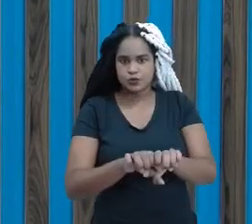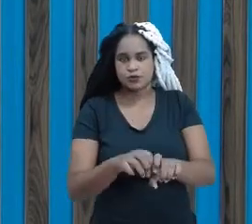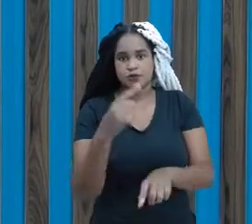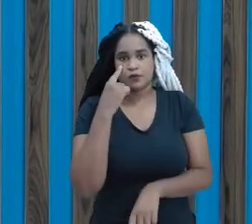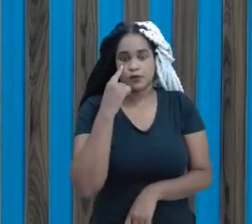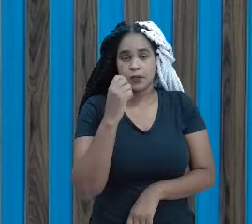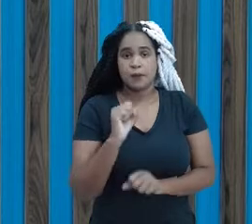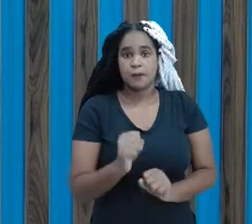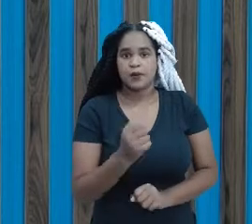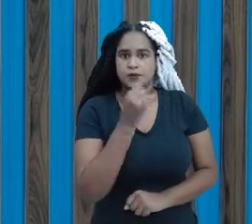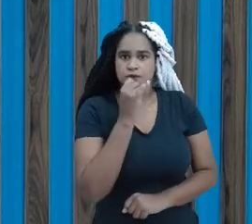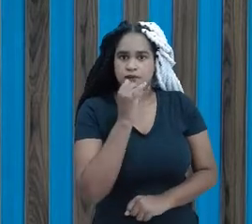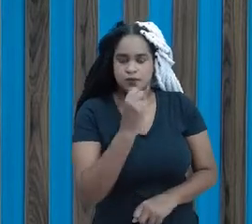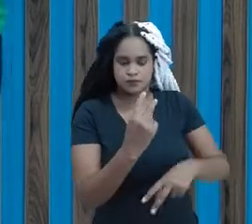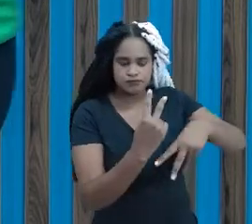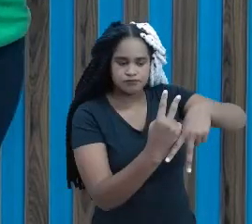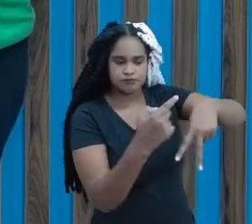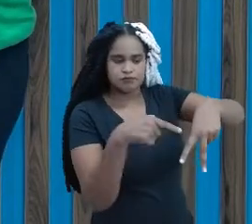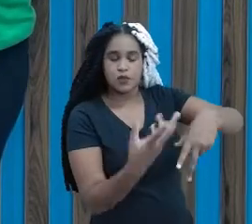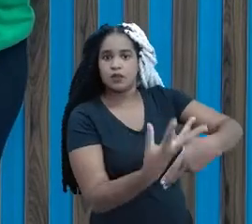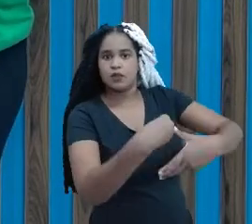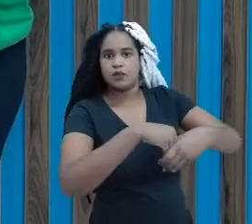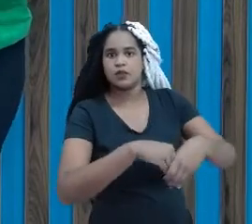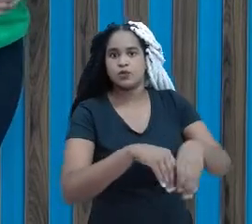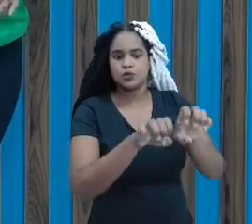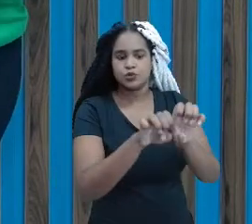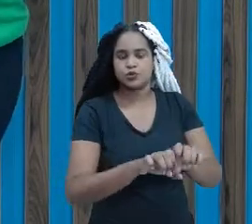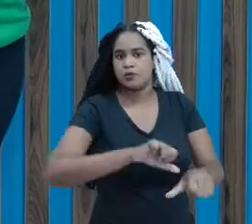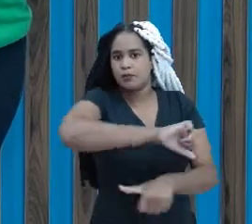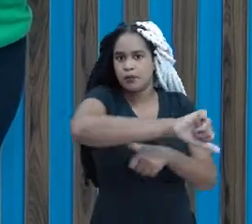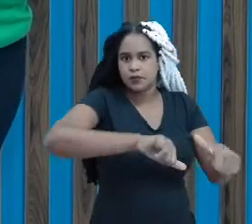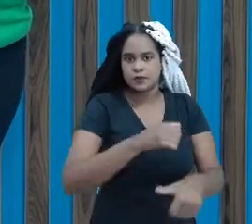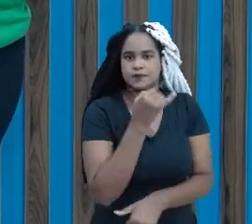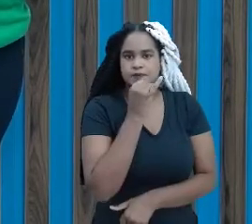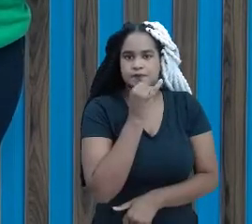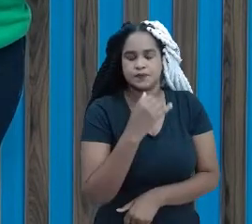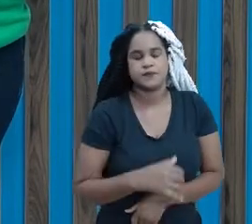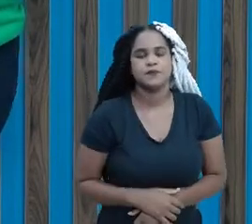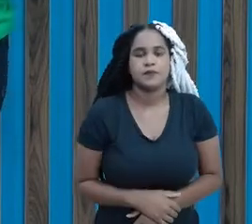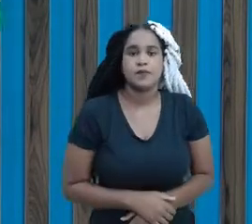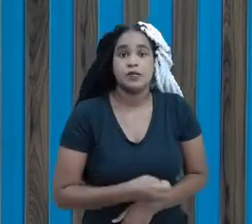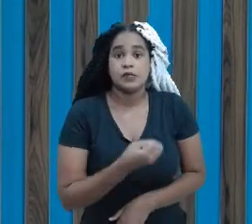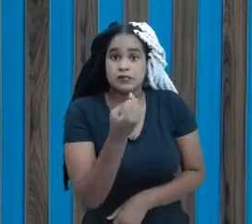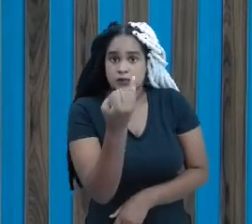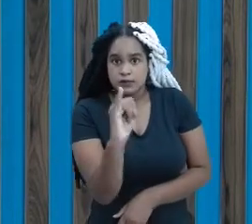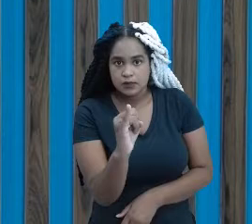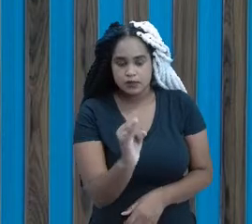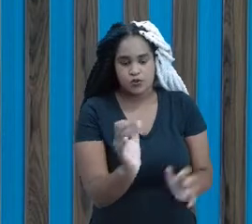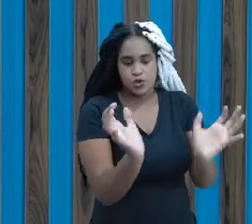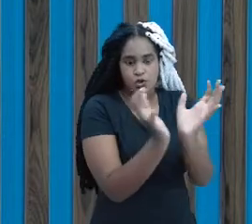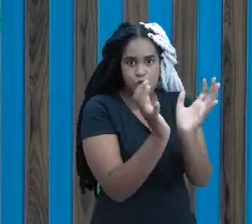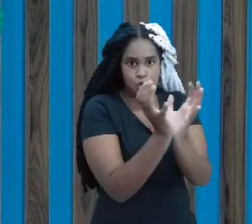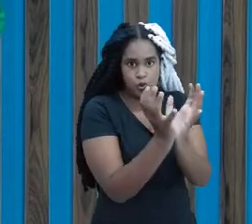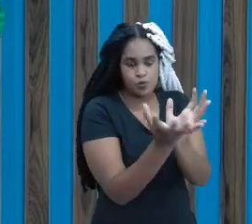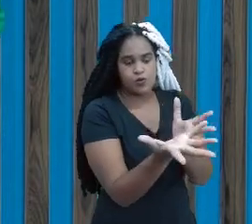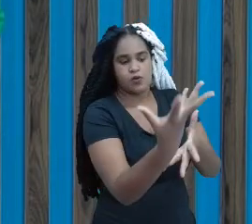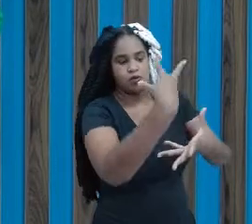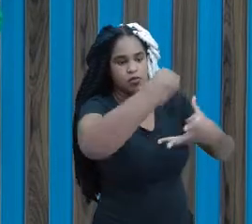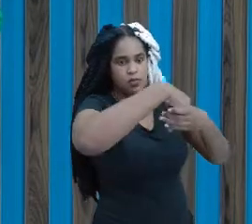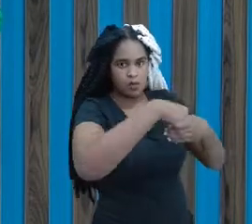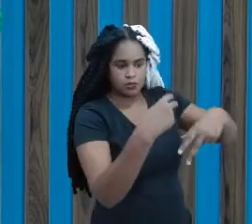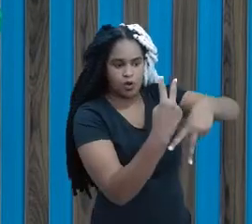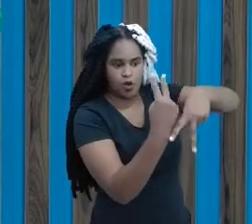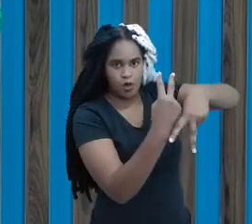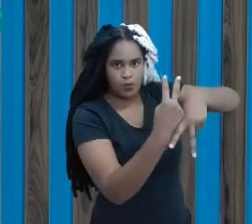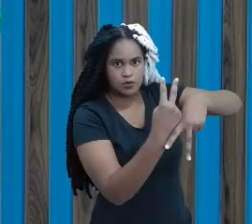ou mais cromossomos com alterações na estrutura. Então, se você tem um cariótipo aí na sua cabeça, né?